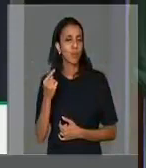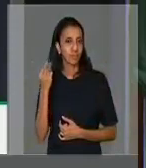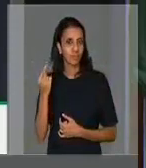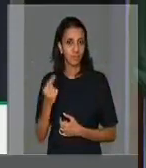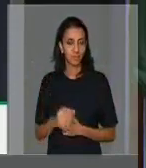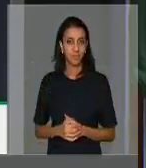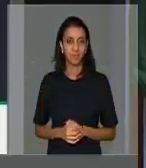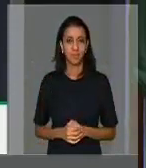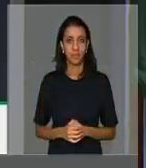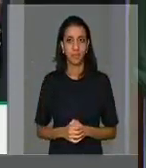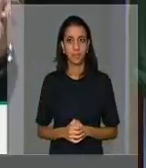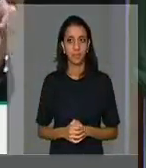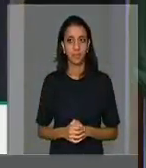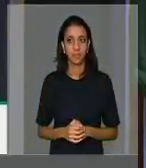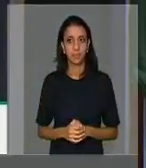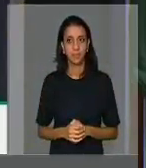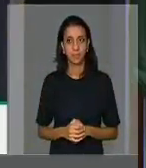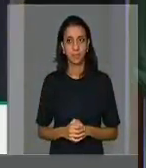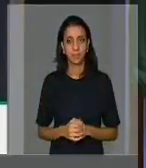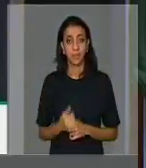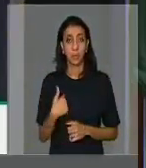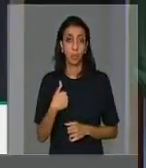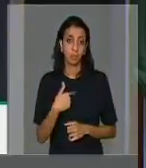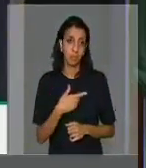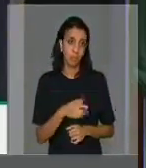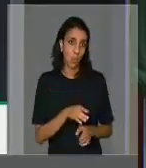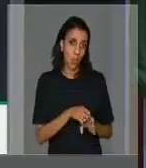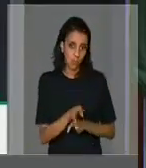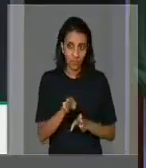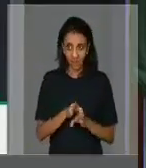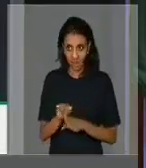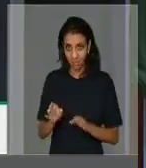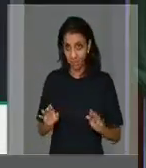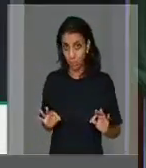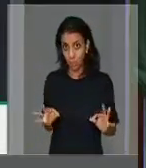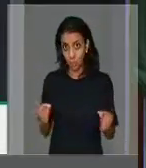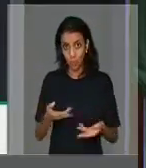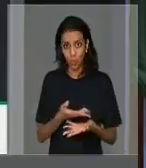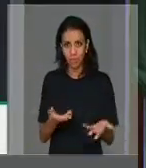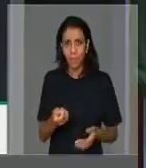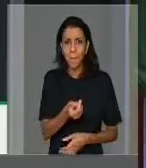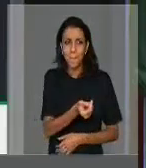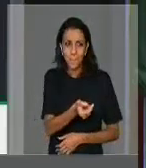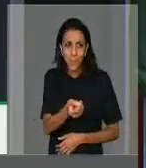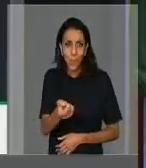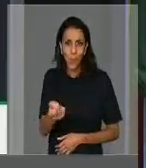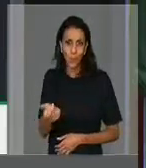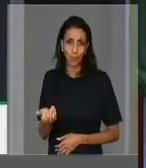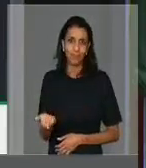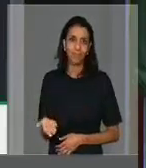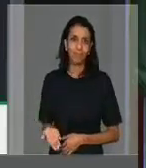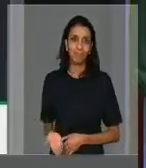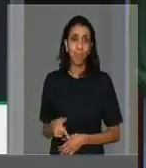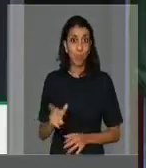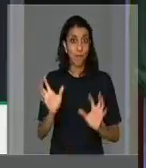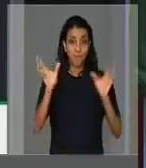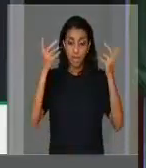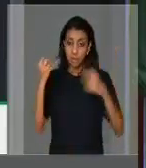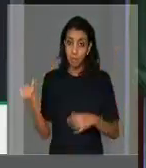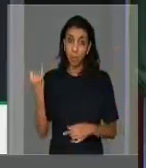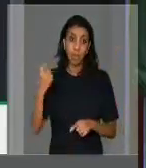Eu imagino e sugiro que todos aqui, nós poucos, para a grandiosidade do